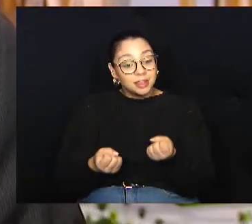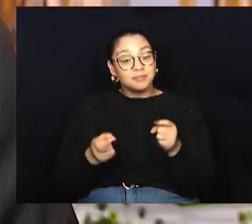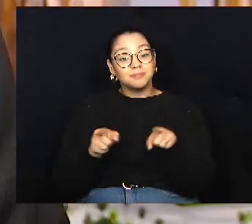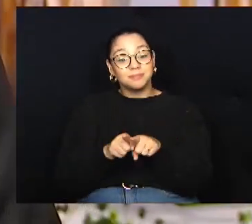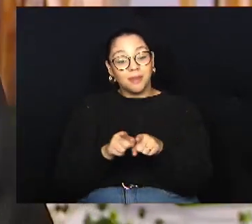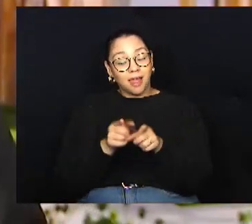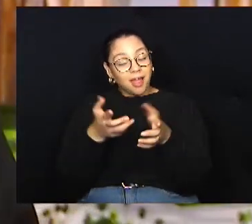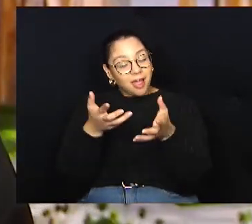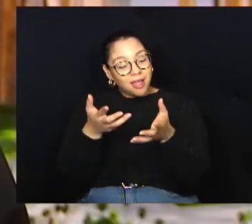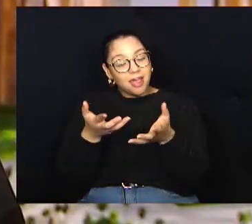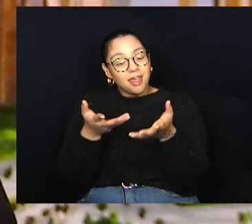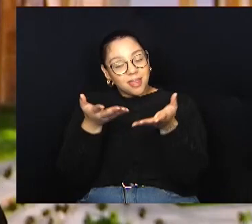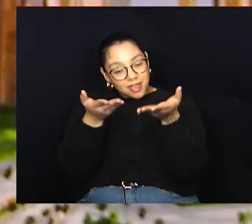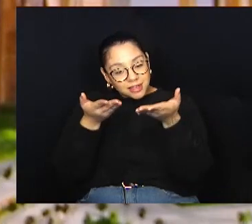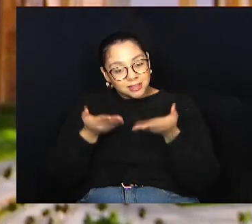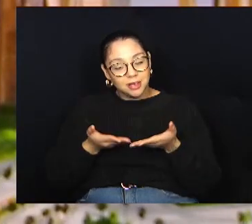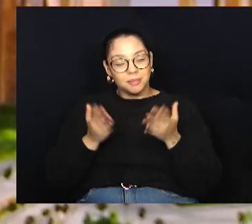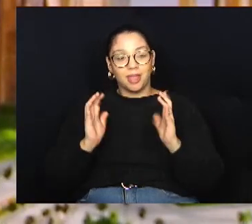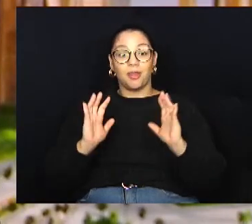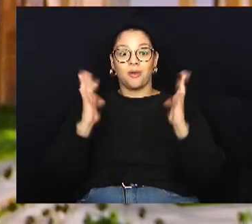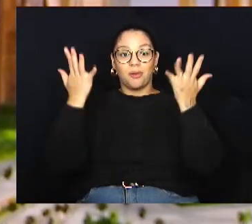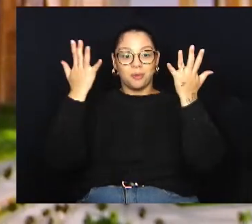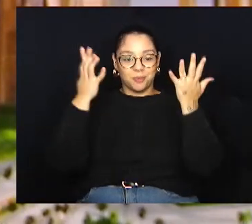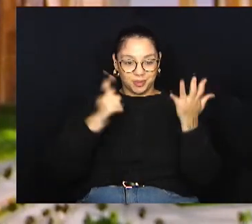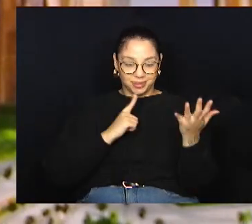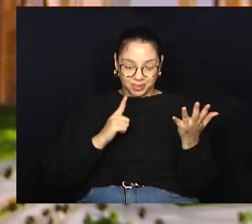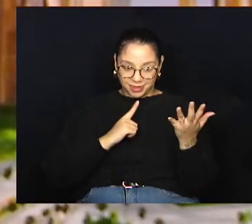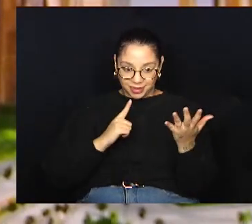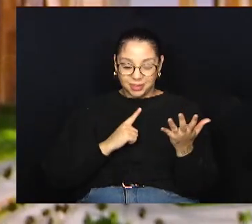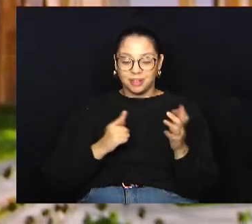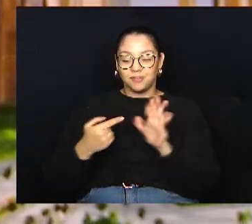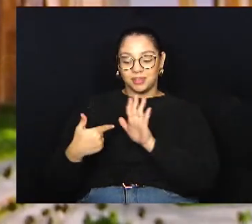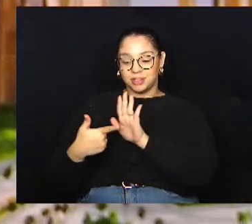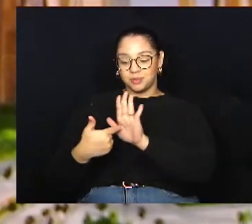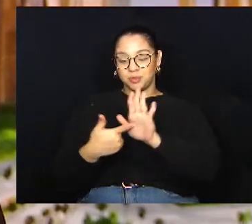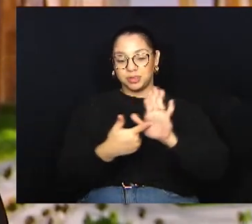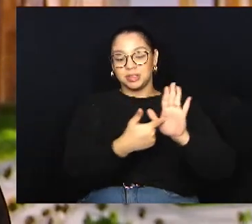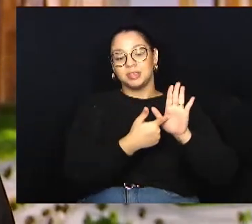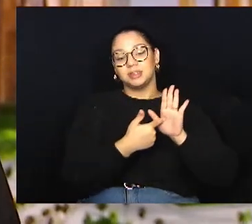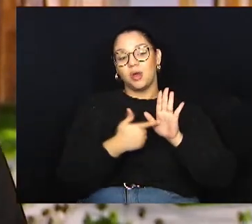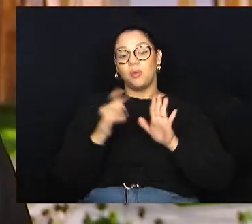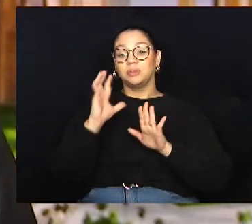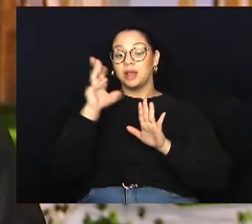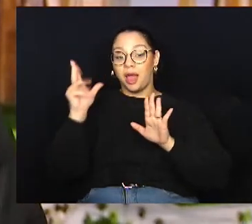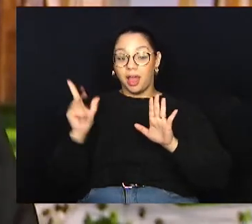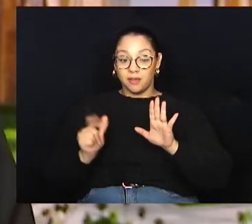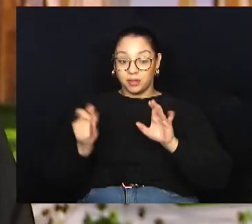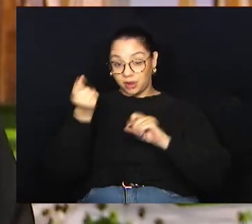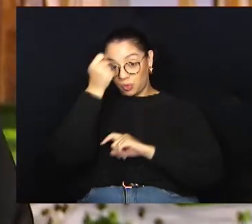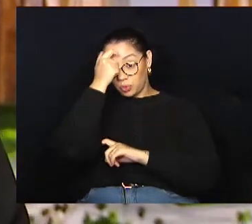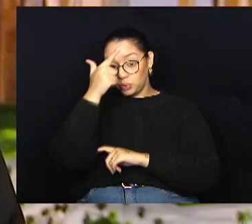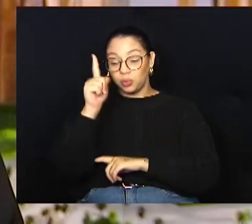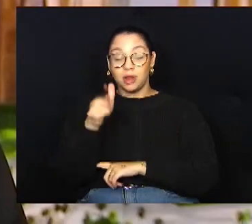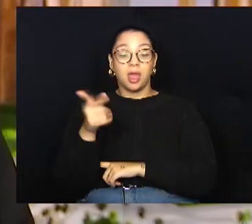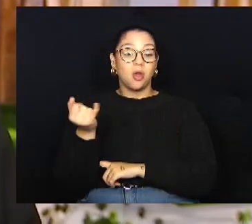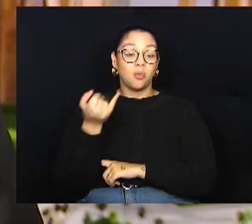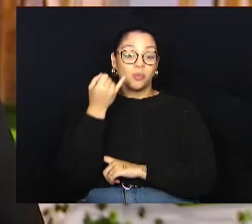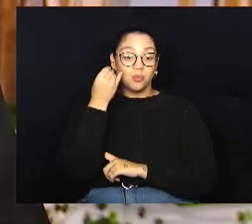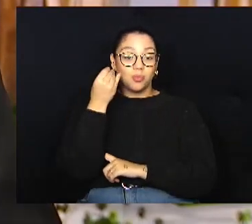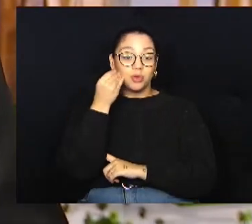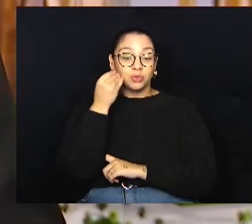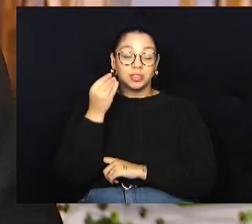essas comemorações. Essa exposição de cultura da África é uma oportunidade da gente mostrar para a